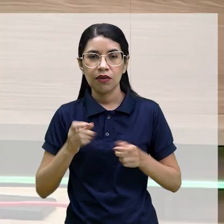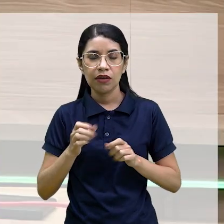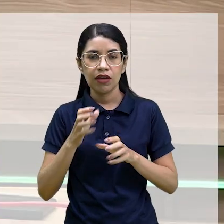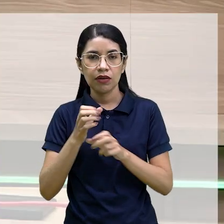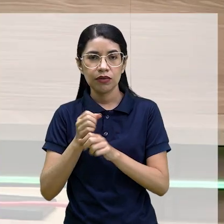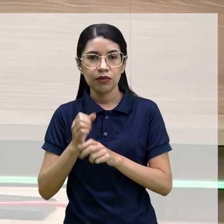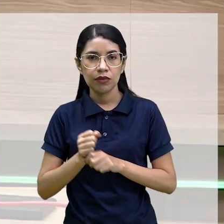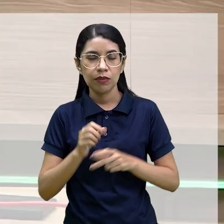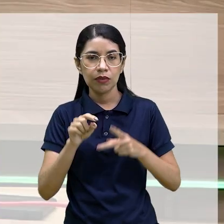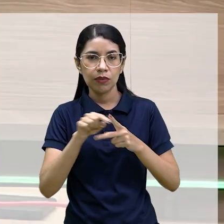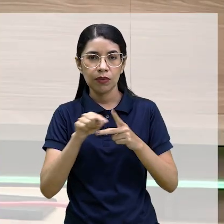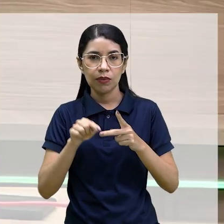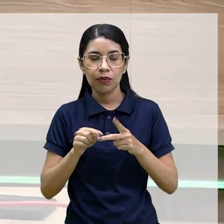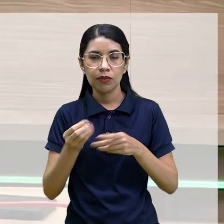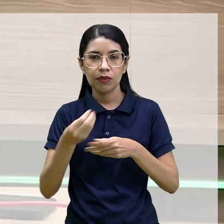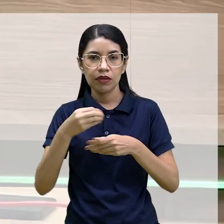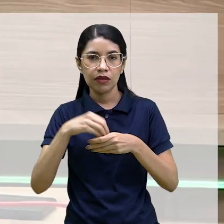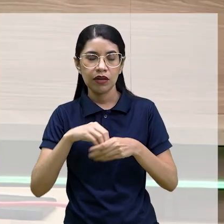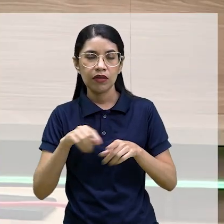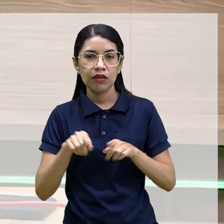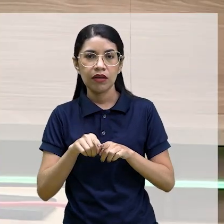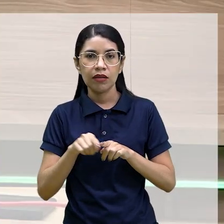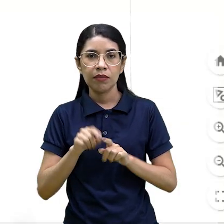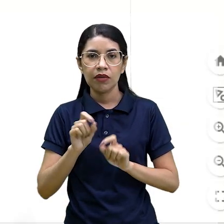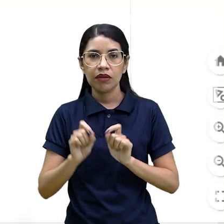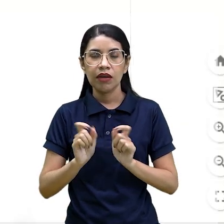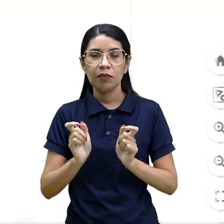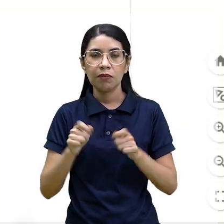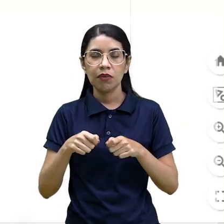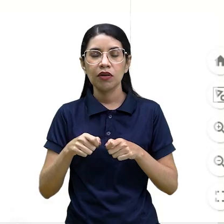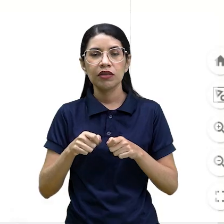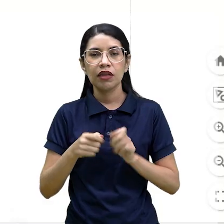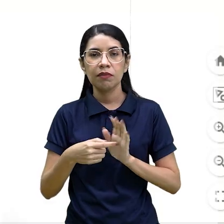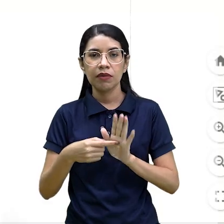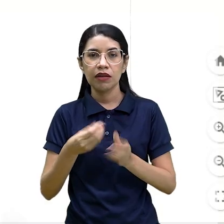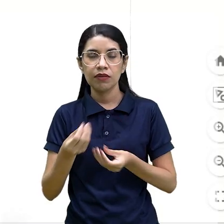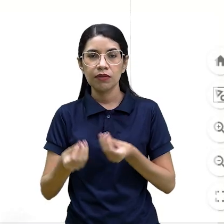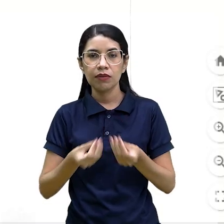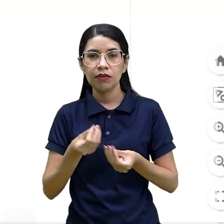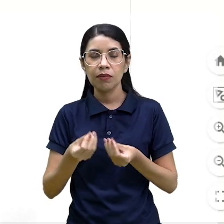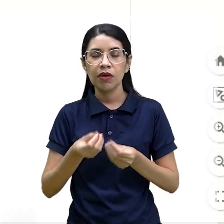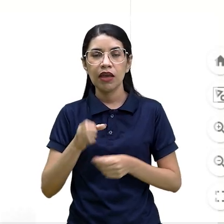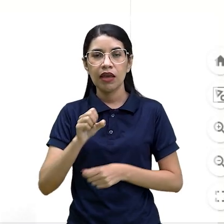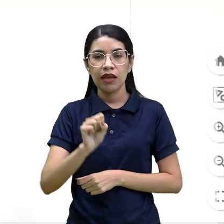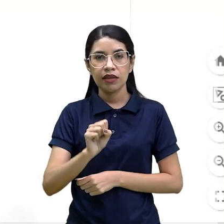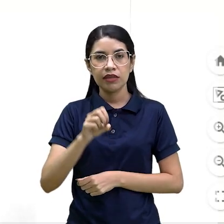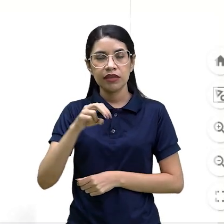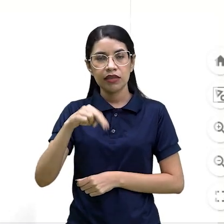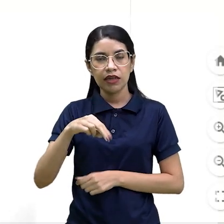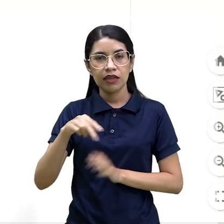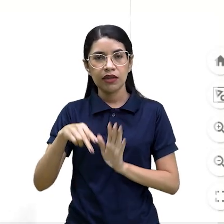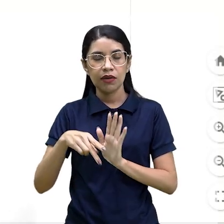dos ângulos internos, né? Que é dado pela fórmula Sn igual a n menos 2